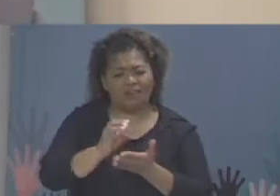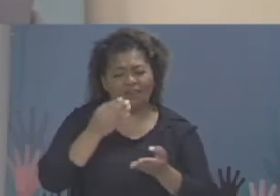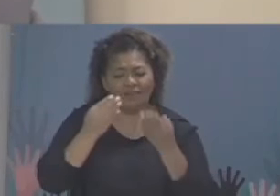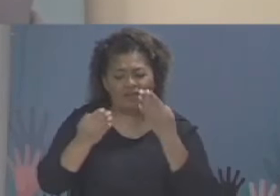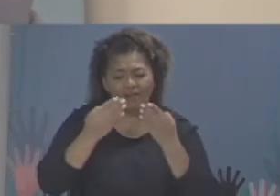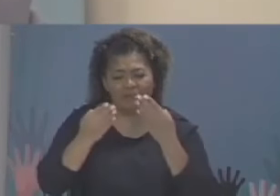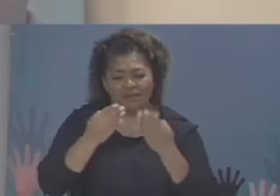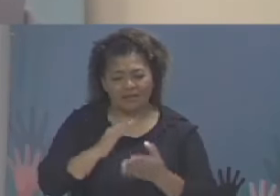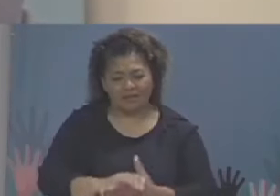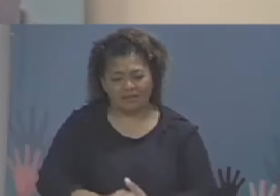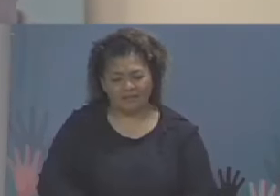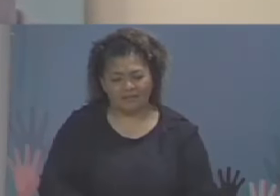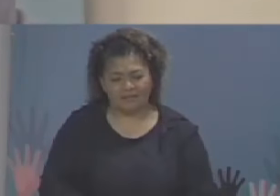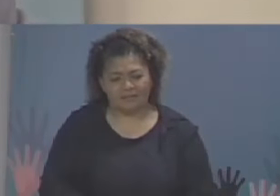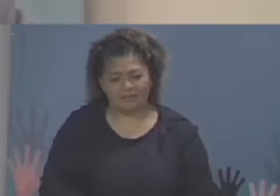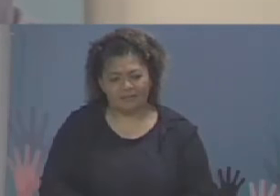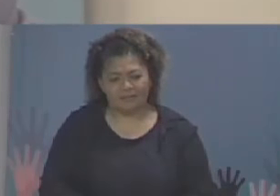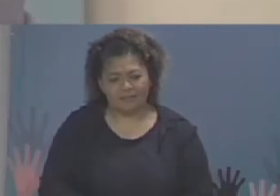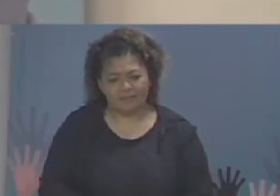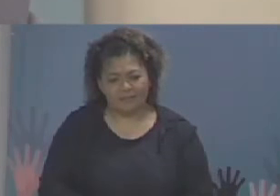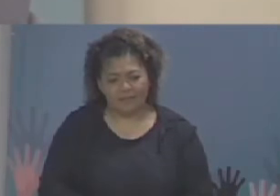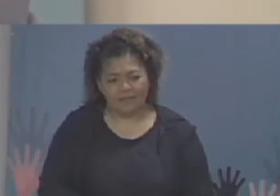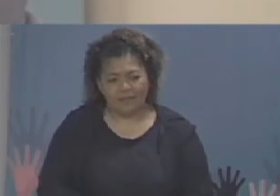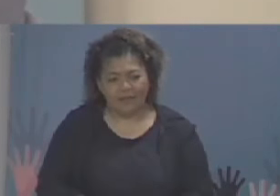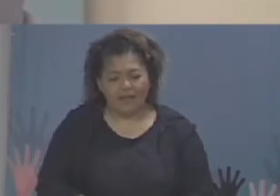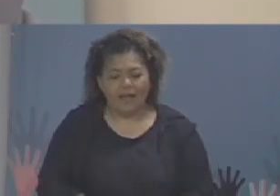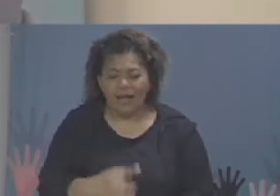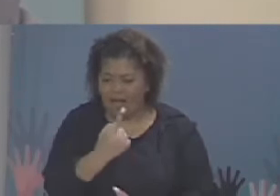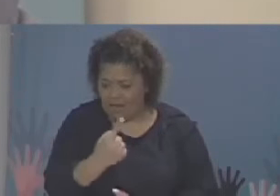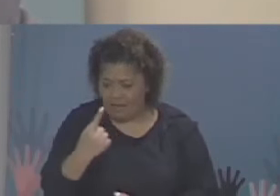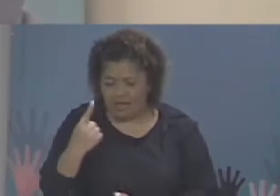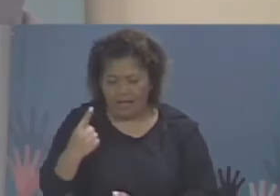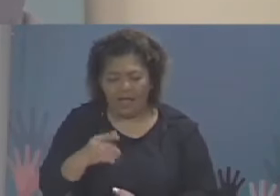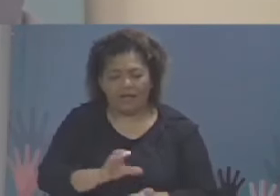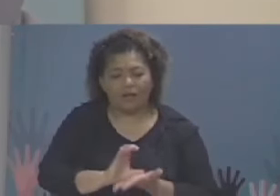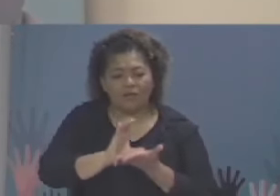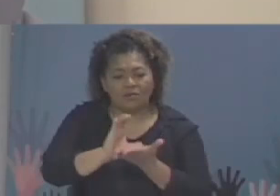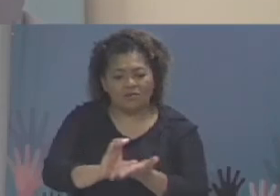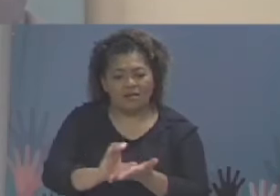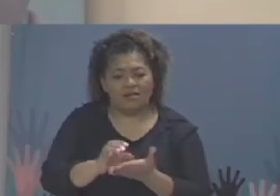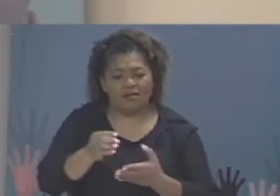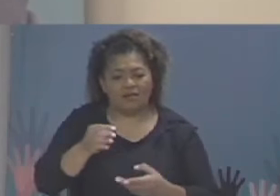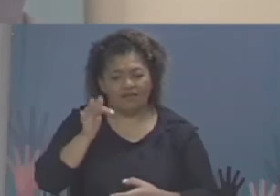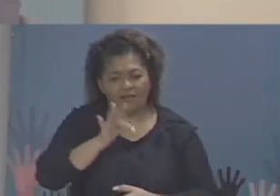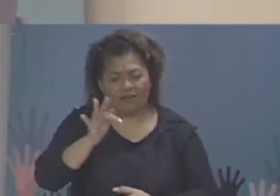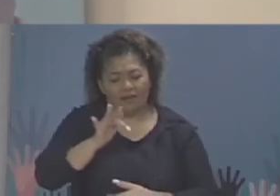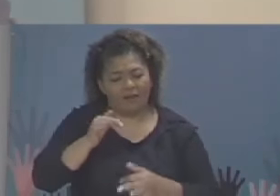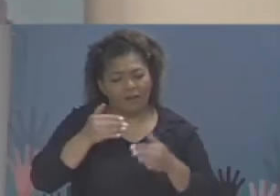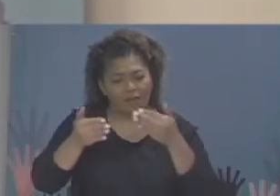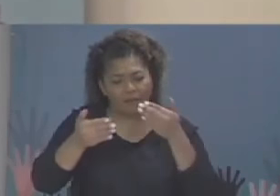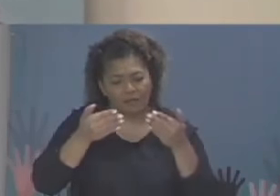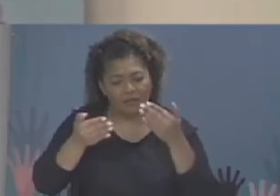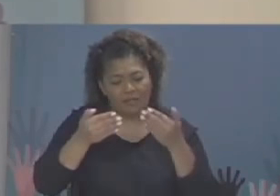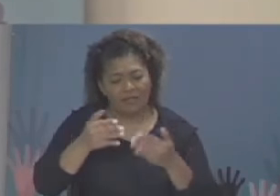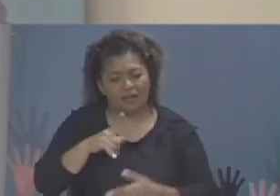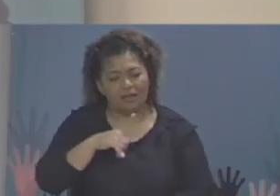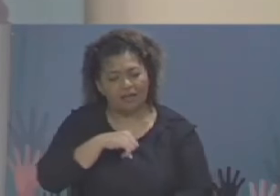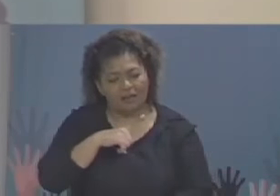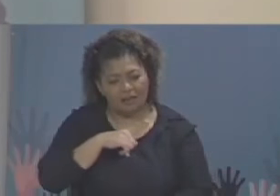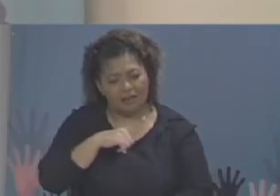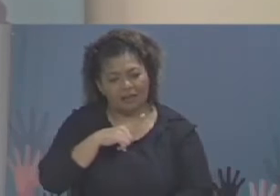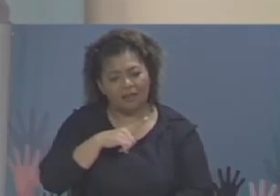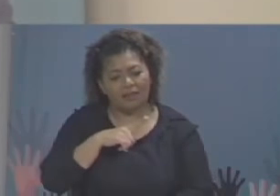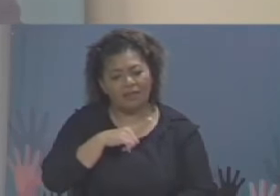também academicamente a profissão. Cabe ao Conselho Federal de Psicologia defender a ciência psicológica. E cabe ao Conselho Federal de Psicologia e também